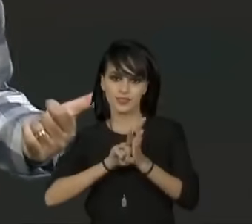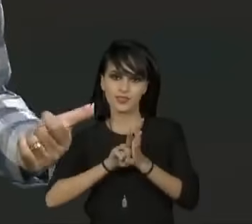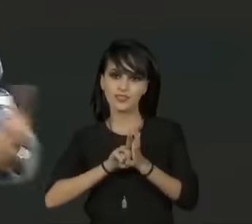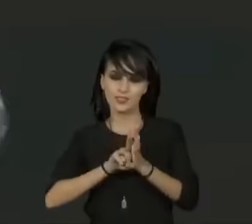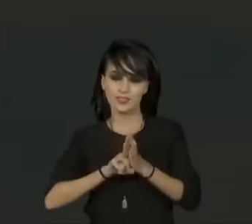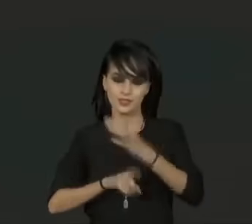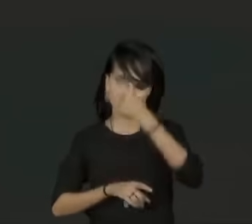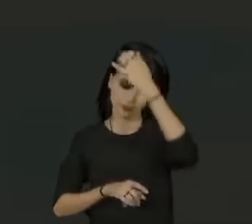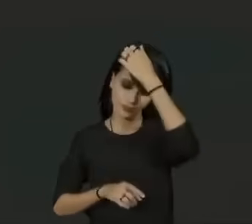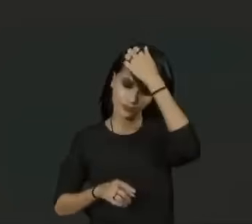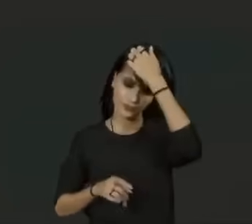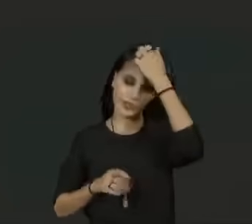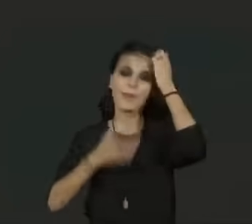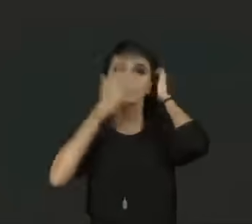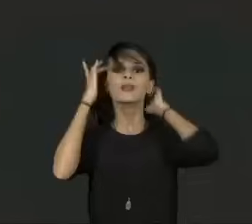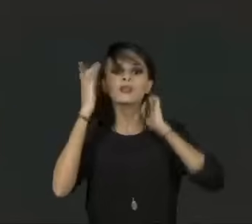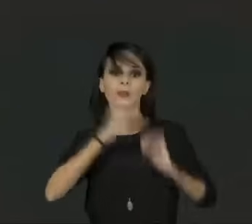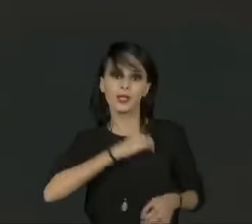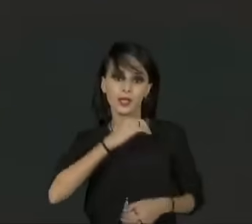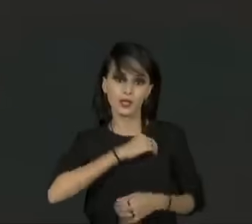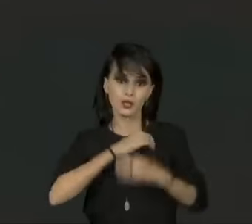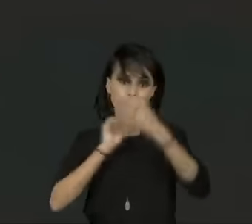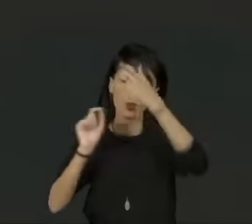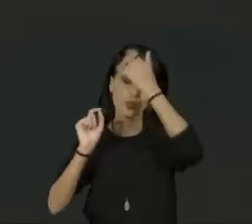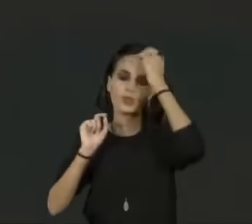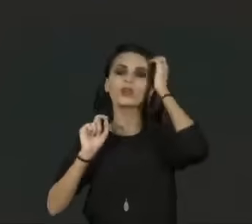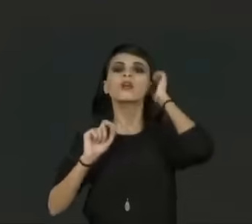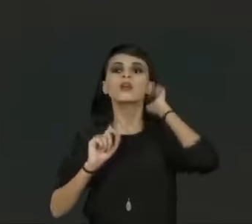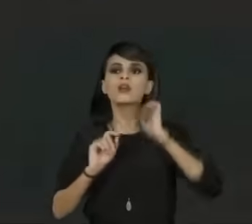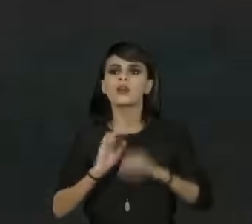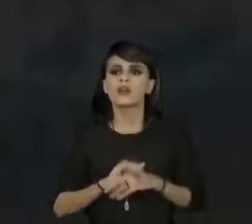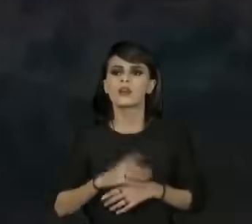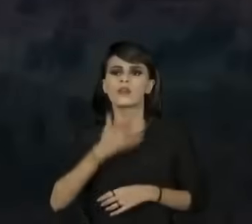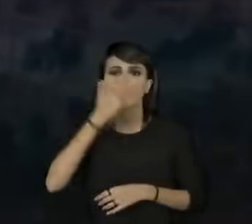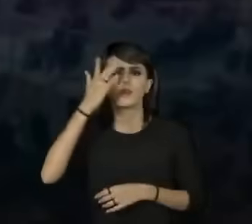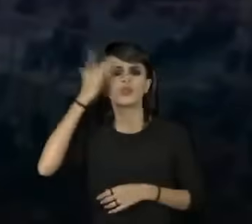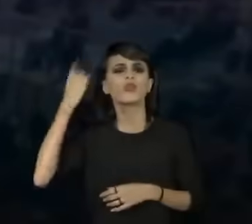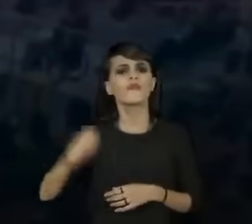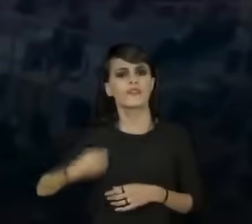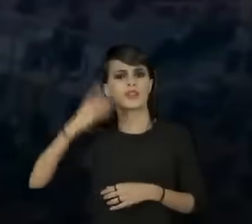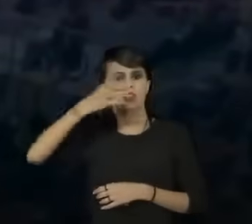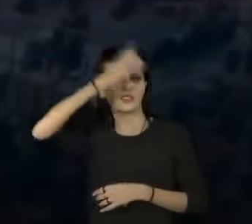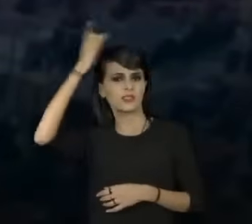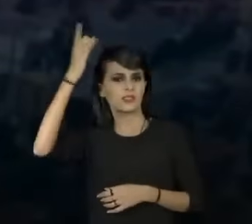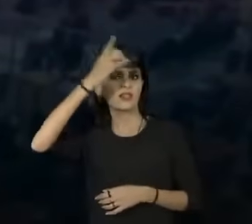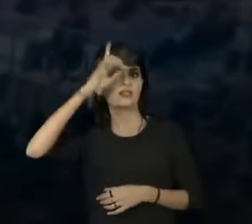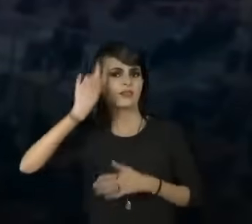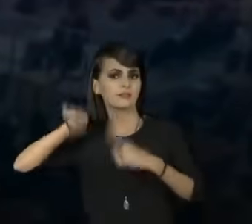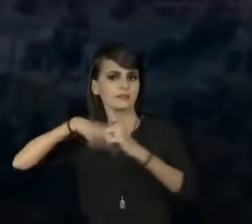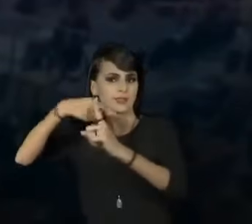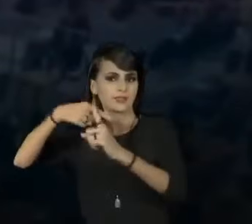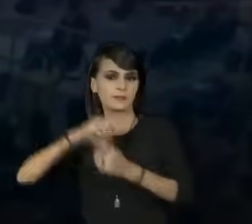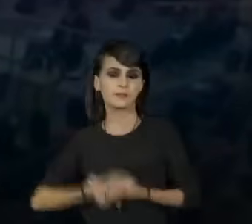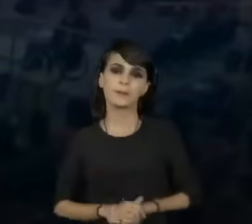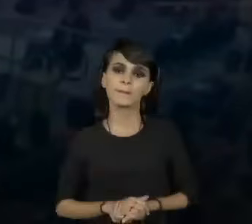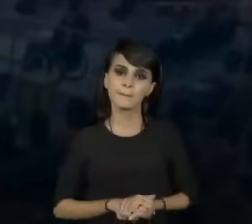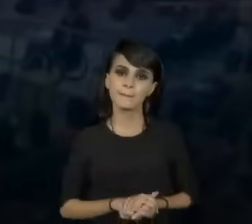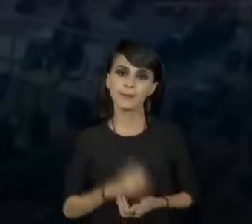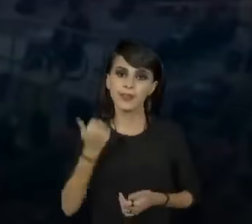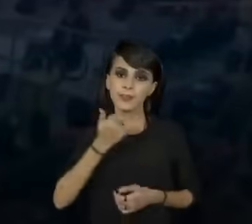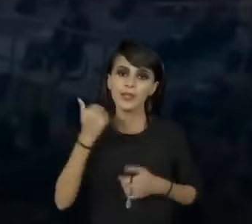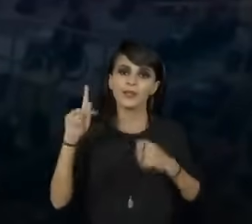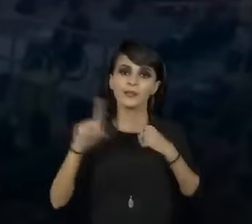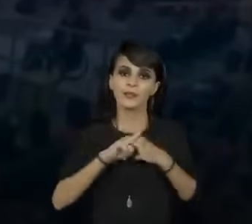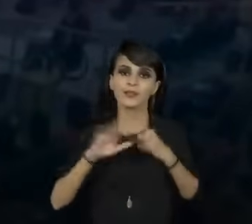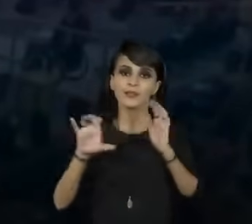pecadora uma pessoa com vida Santa característica positiva aquilo que tá em primeira pedro Capítulo 1